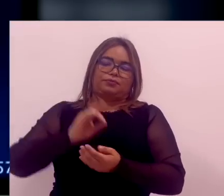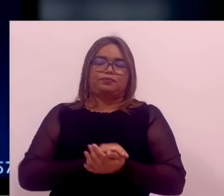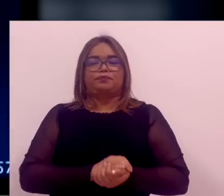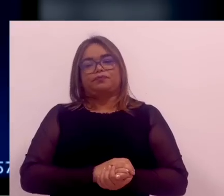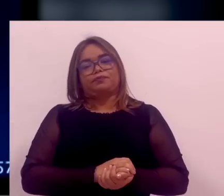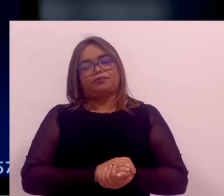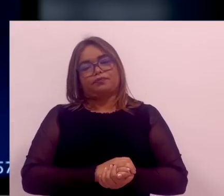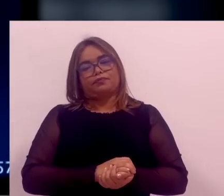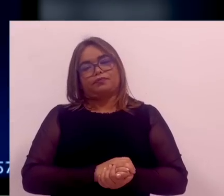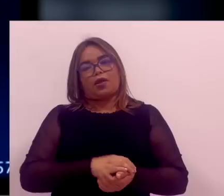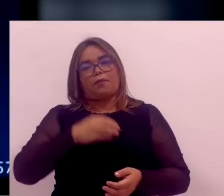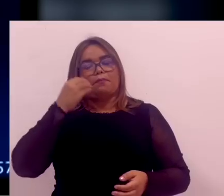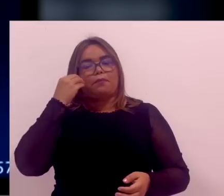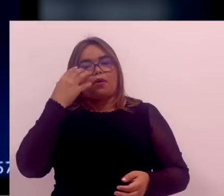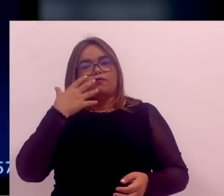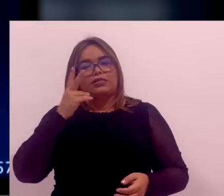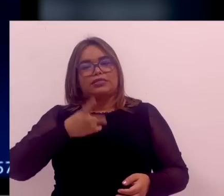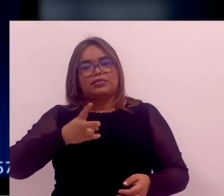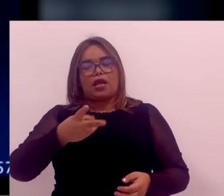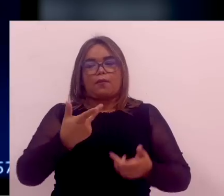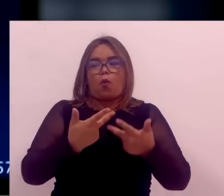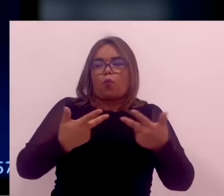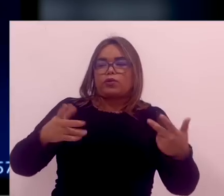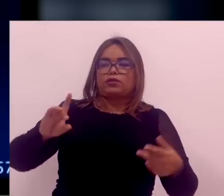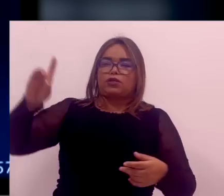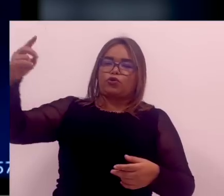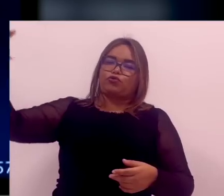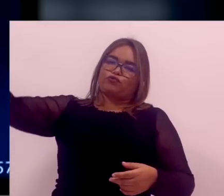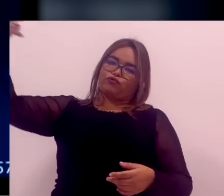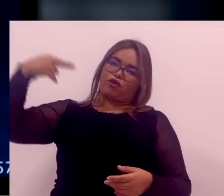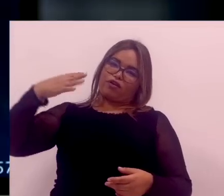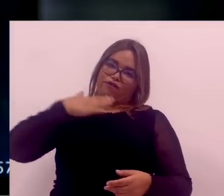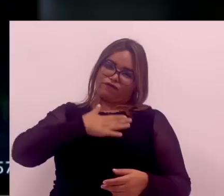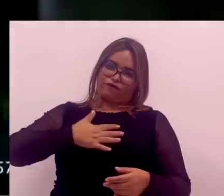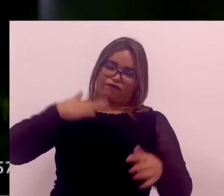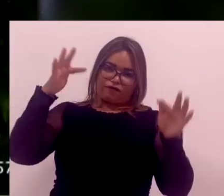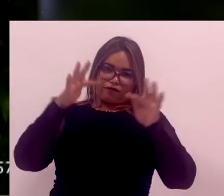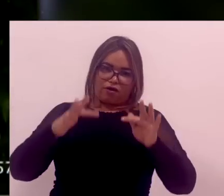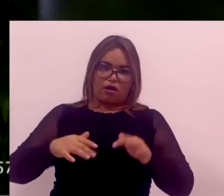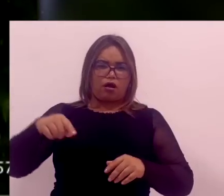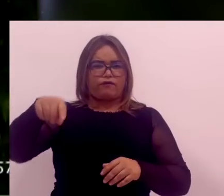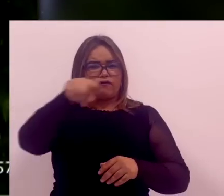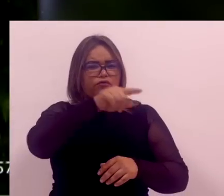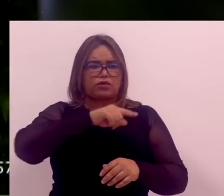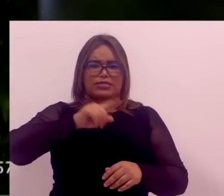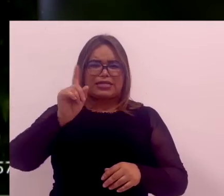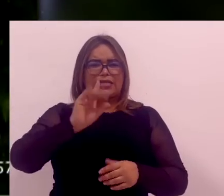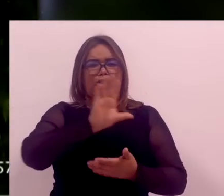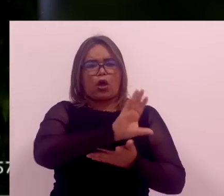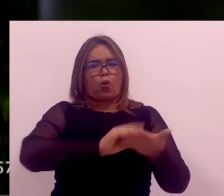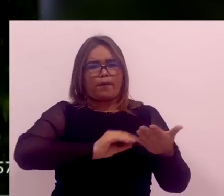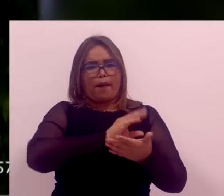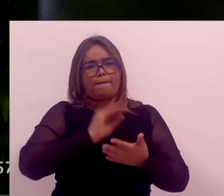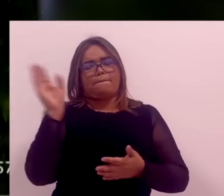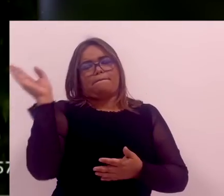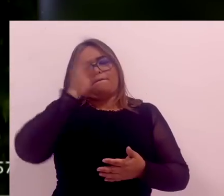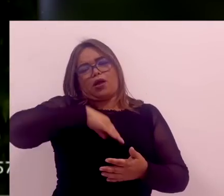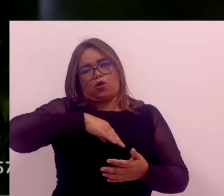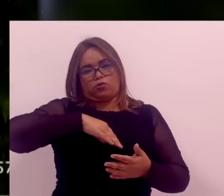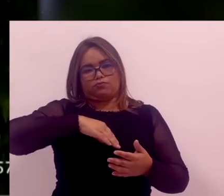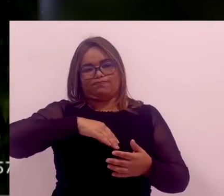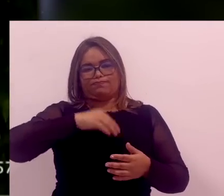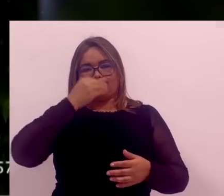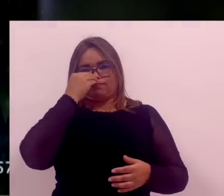verdade, provando sempre o que é agradável ao Senhor. E não sejais cúmplices nas obras infrutíferas das trevas, antes,